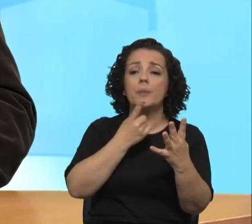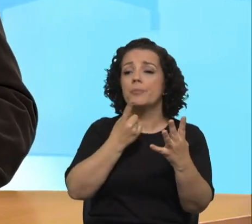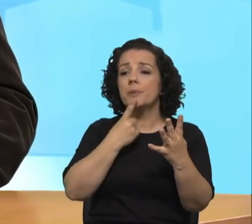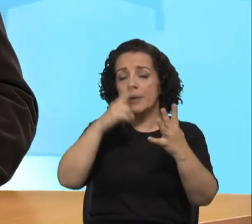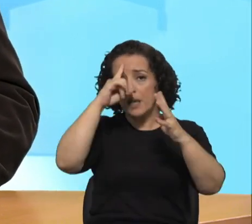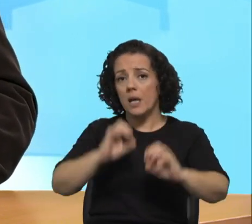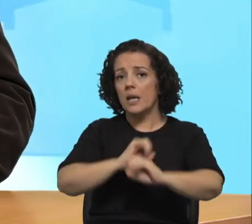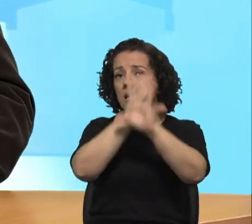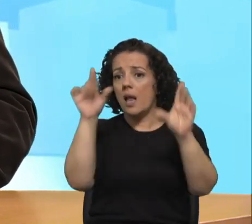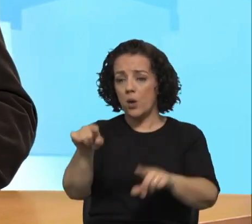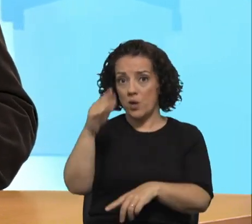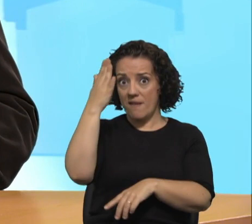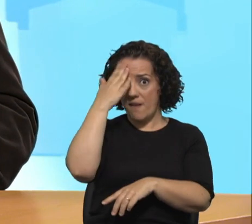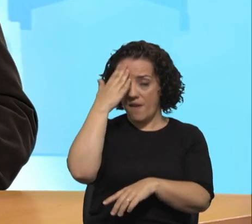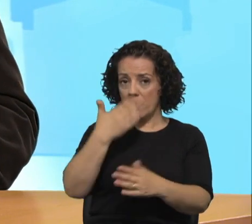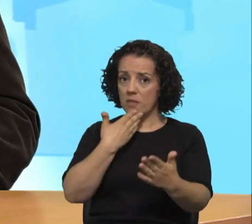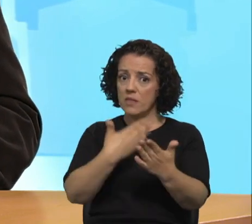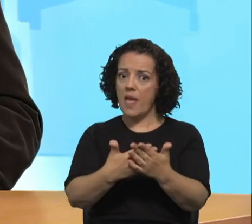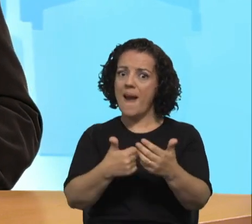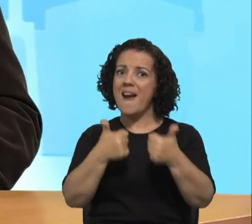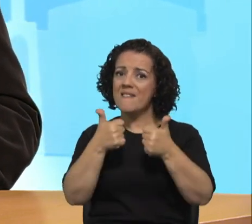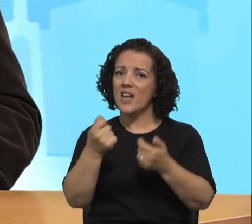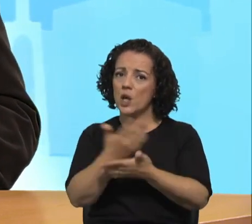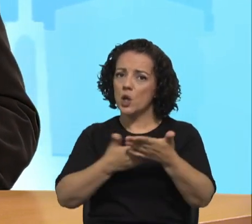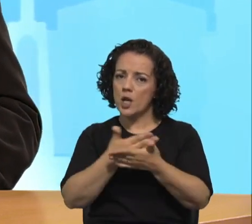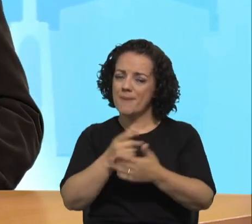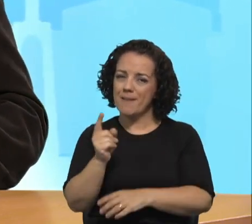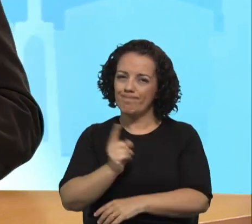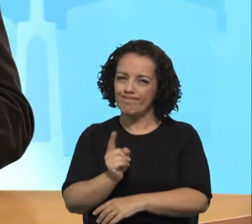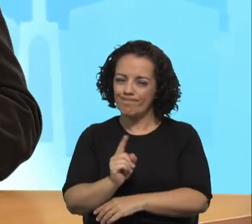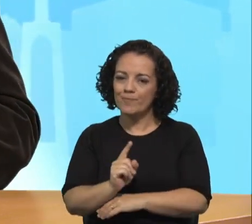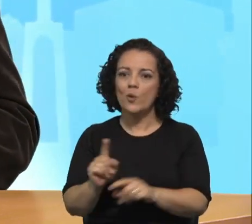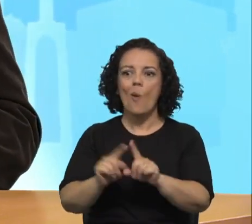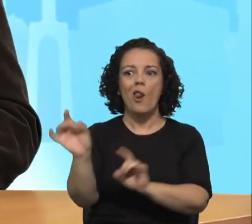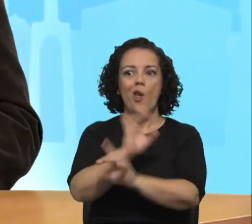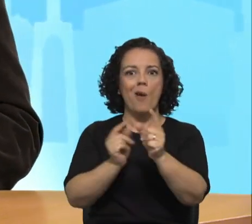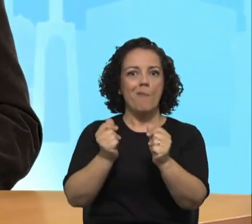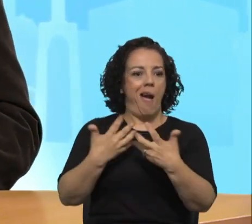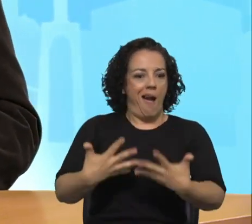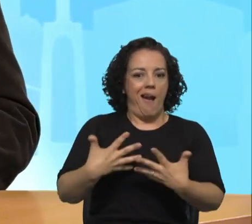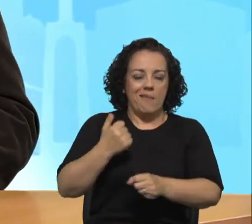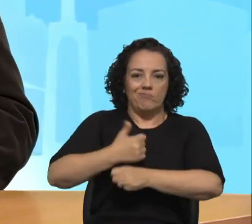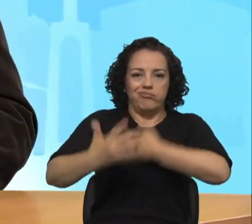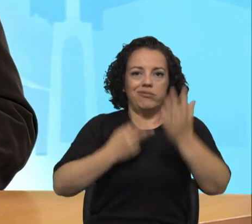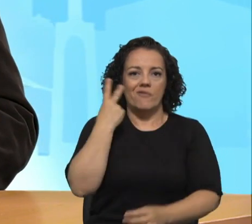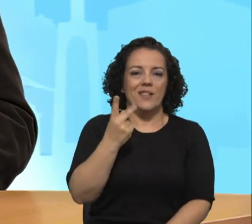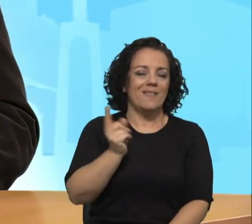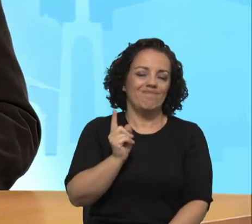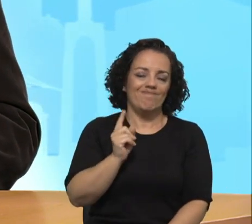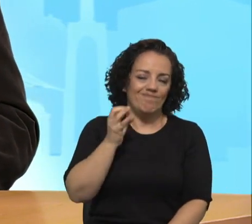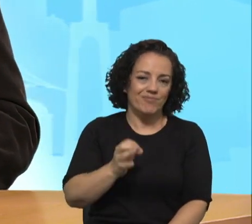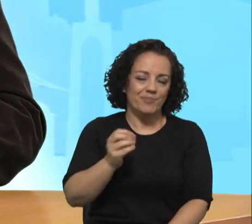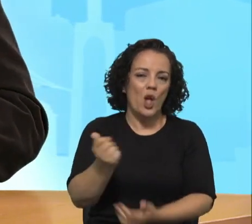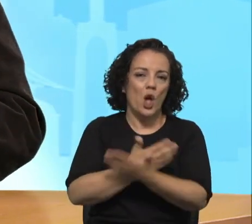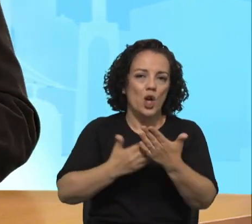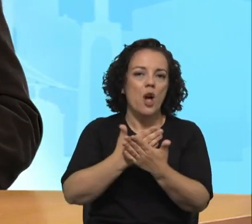são totalmente animadoras do ponto de vista económico. Não são de uma Europa vibrante, são de uma Europa com alguma estagnação